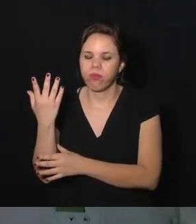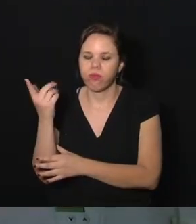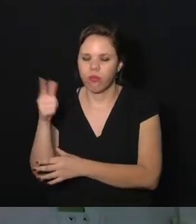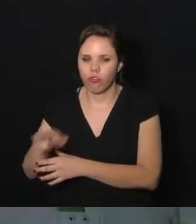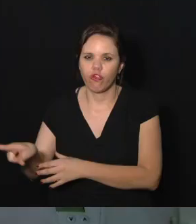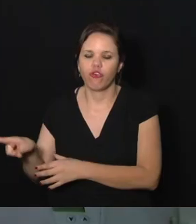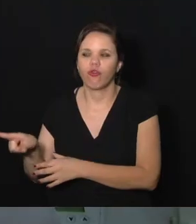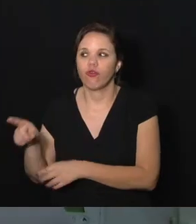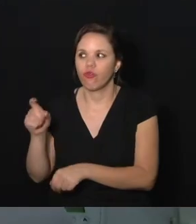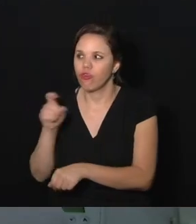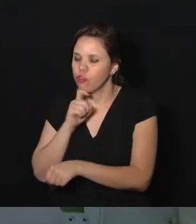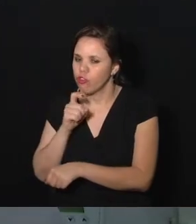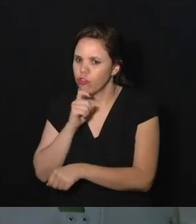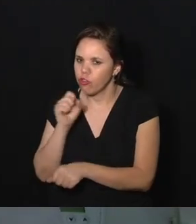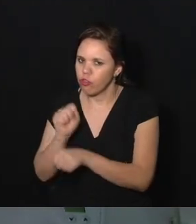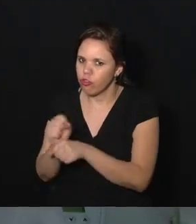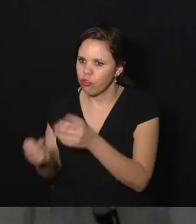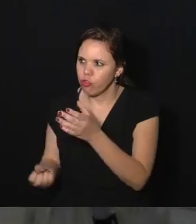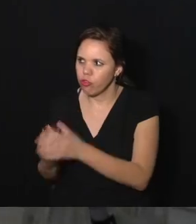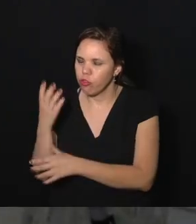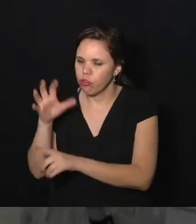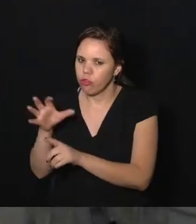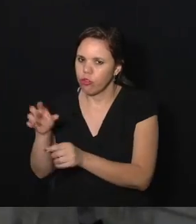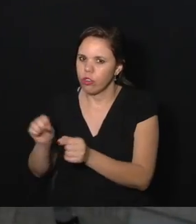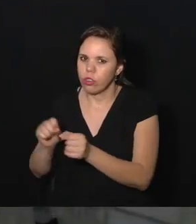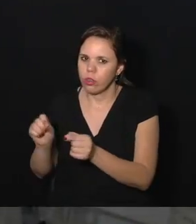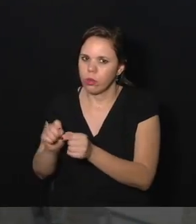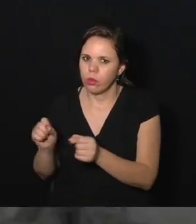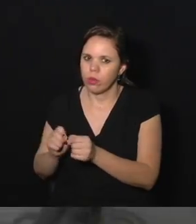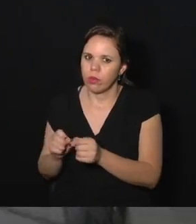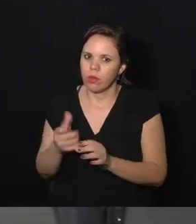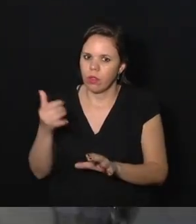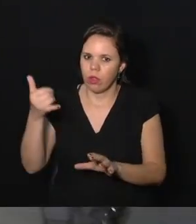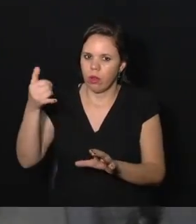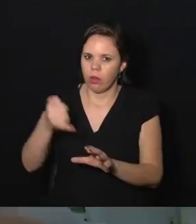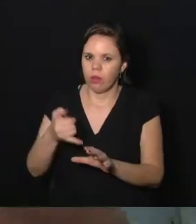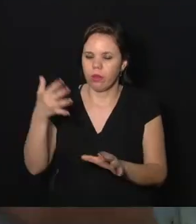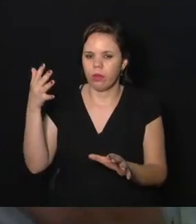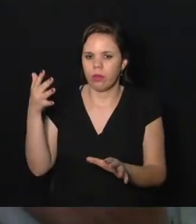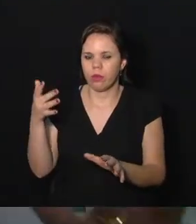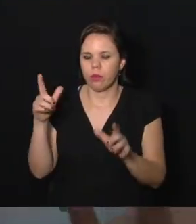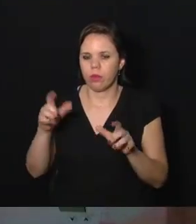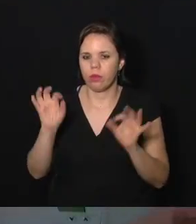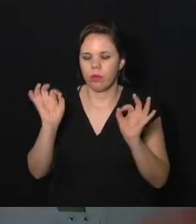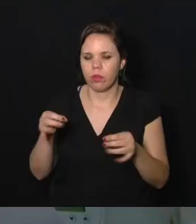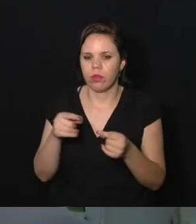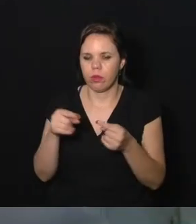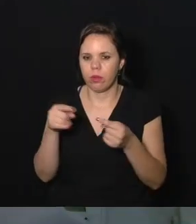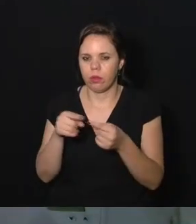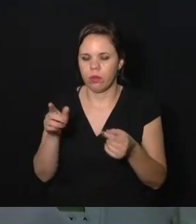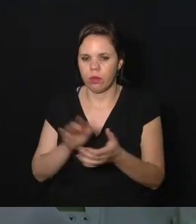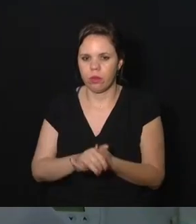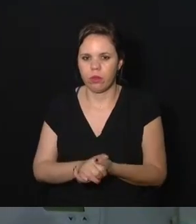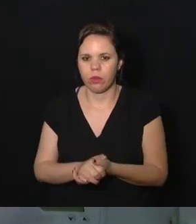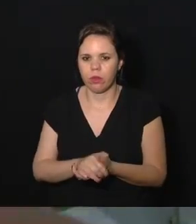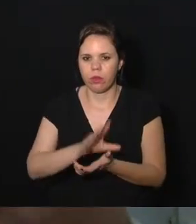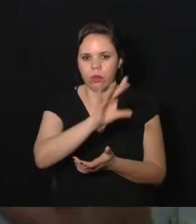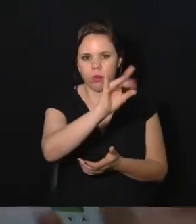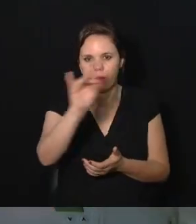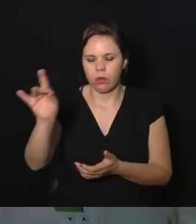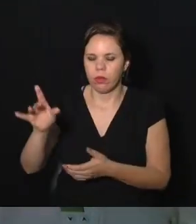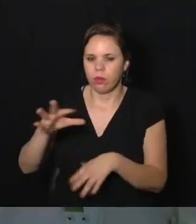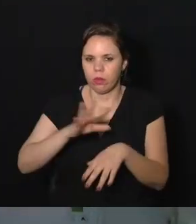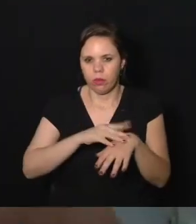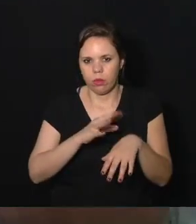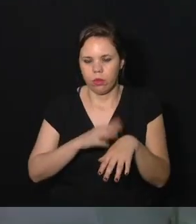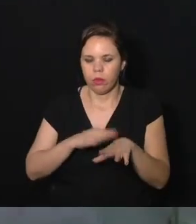estão congeladas. E o invase para poder aplicar. Então, na verdade, cada doença